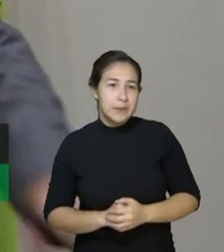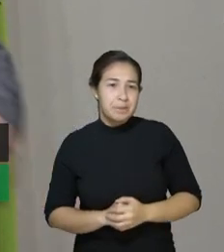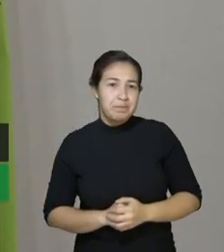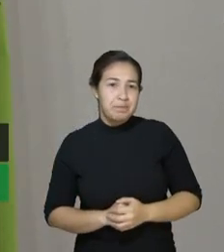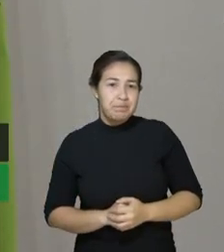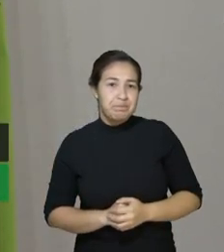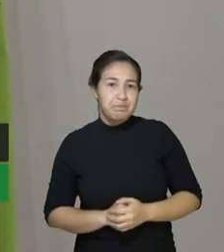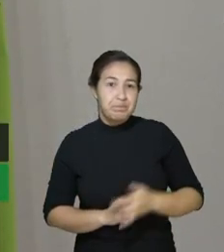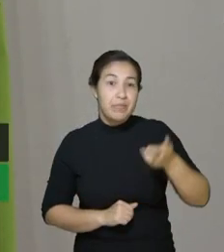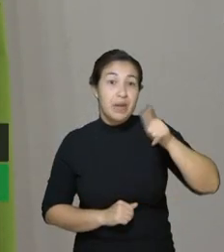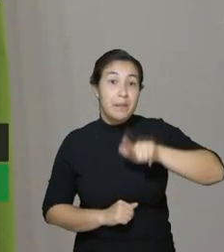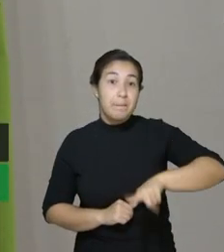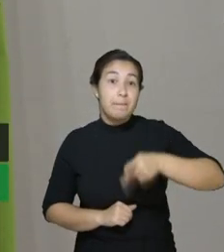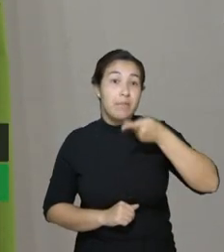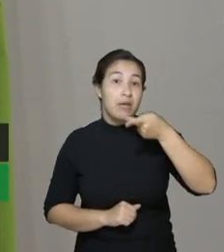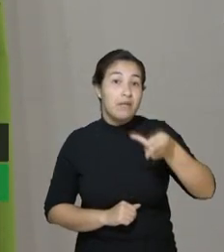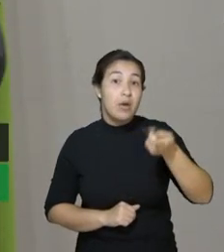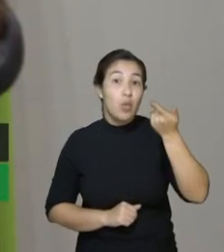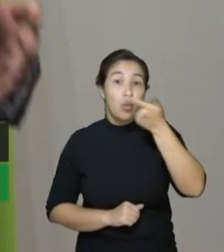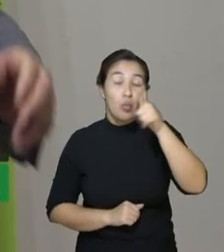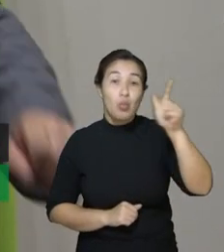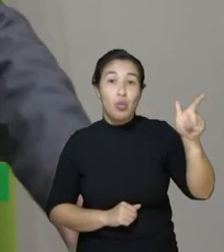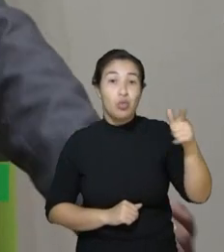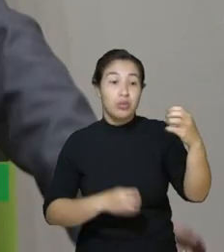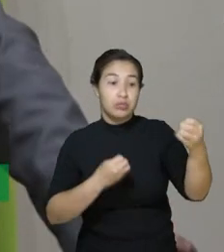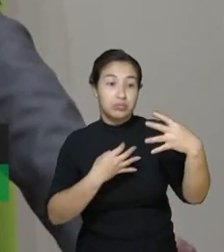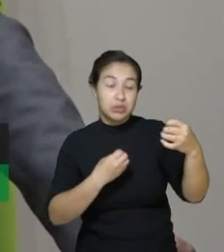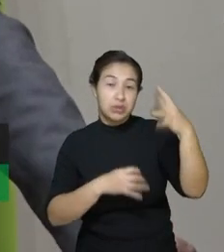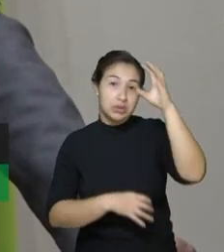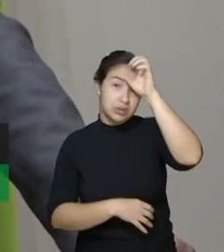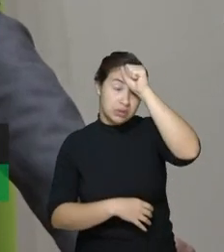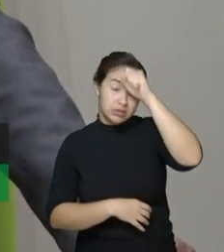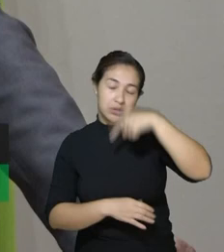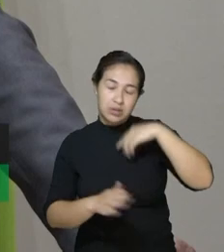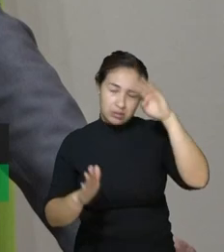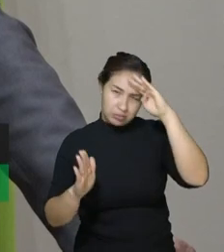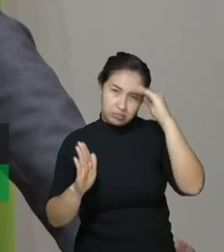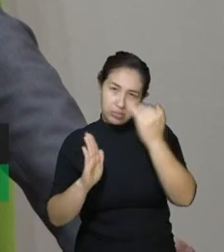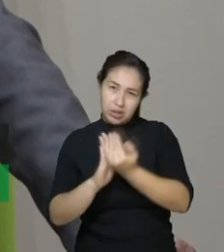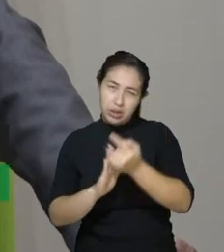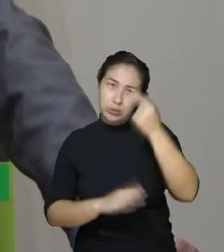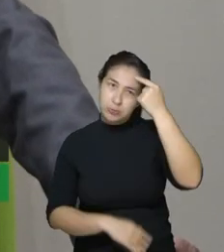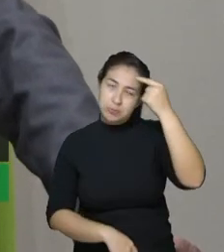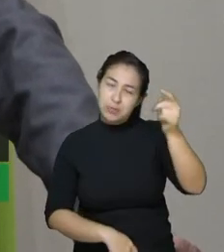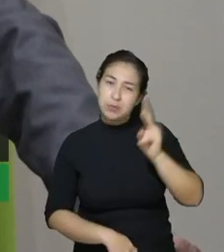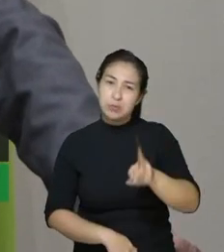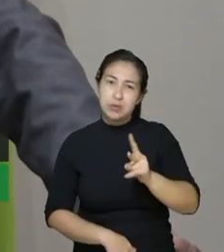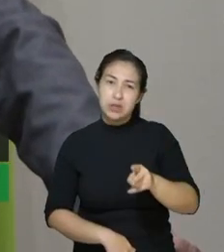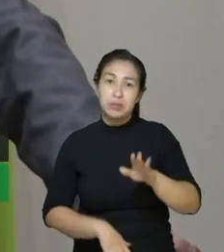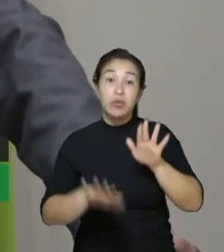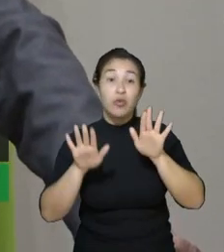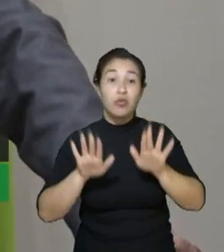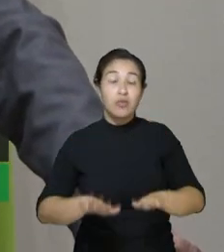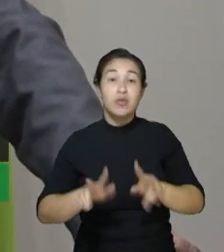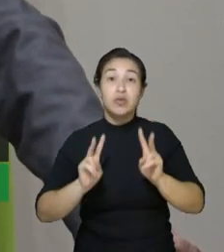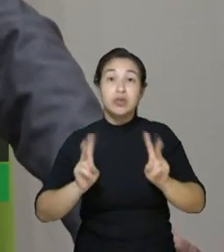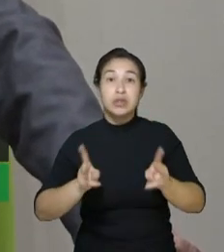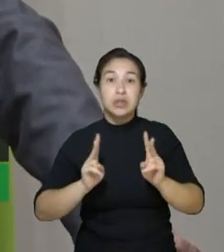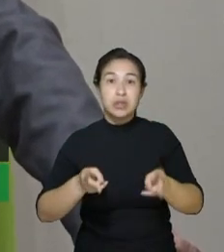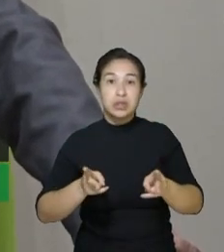mais uma lição que eu procuro cumprir. Ele me falou: fique sempre com